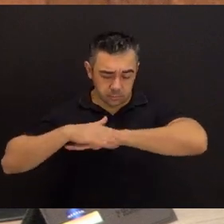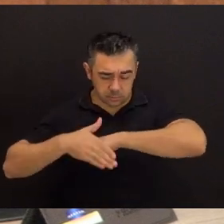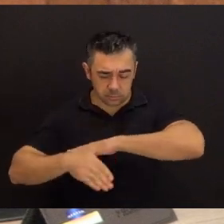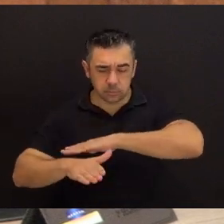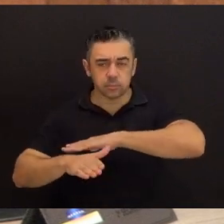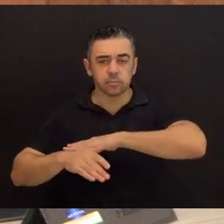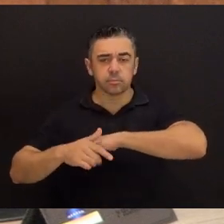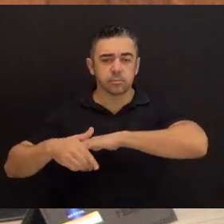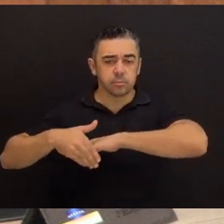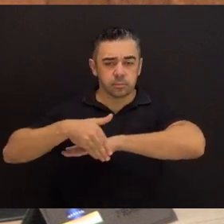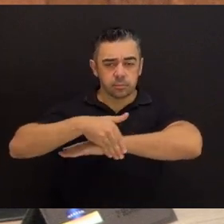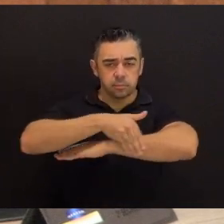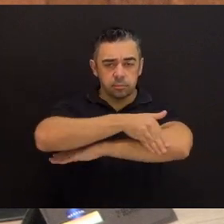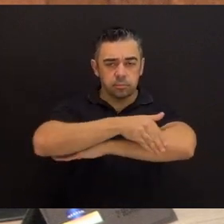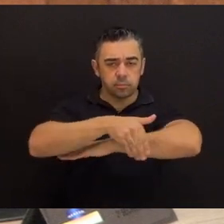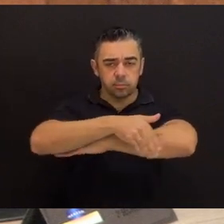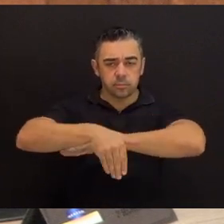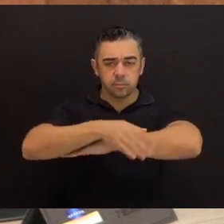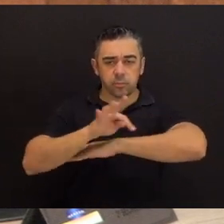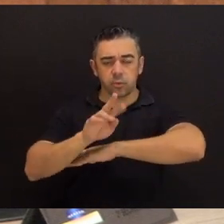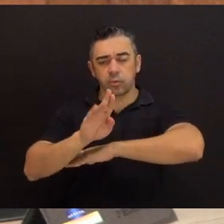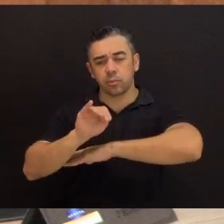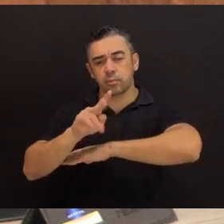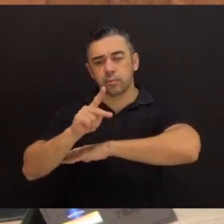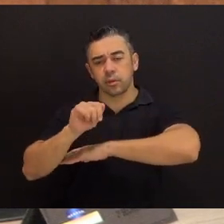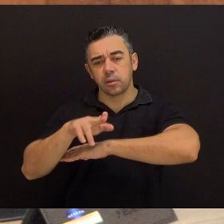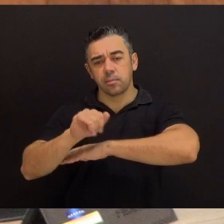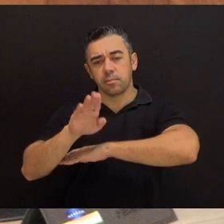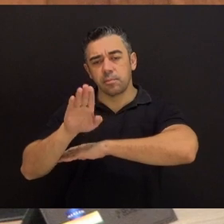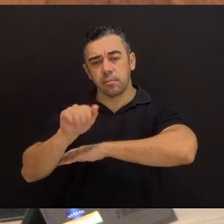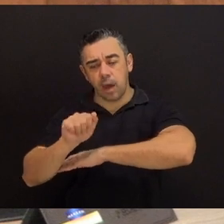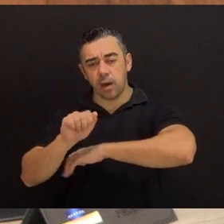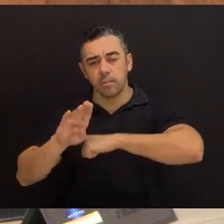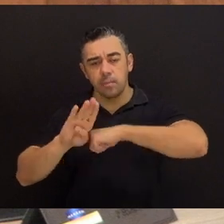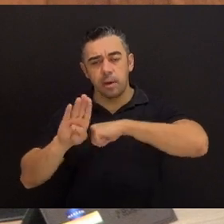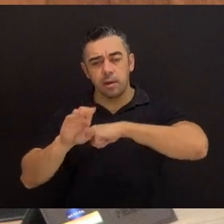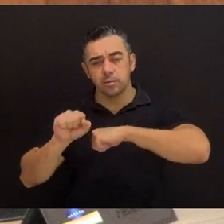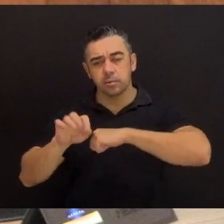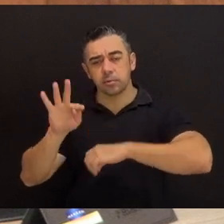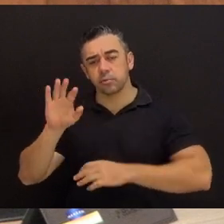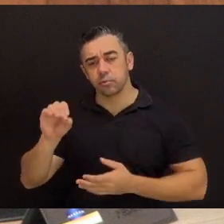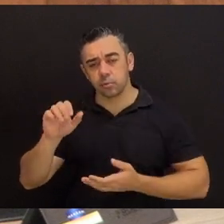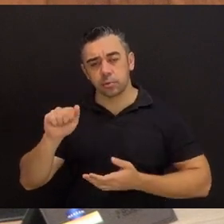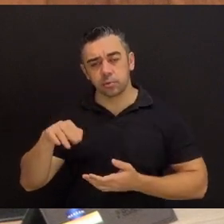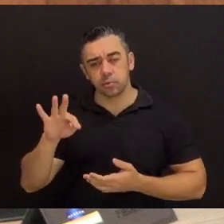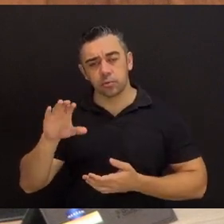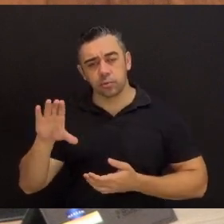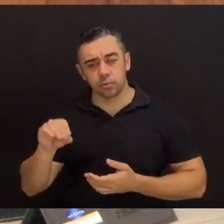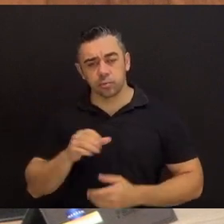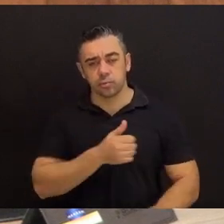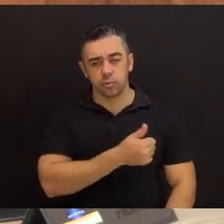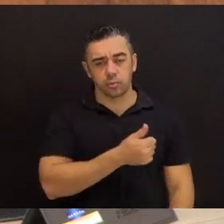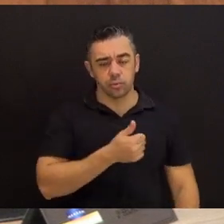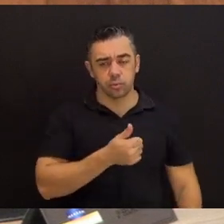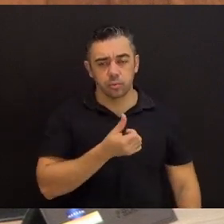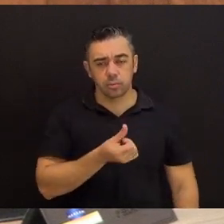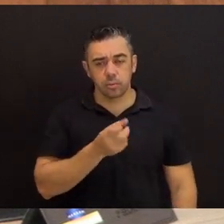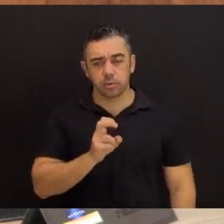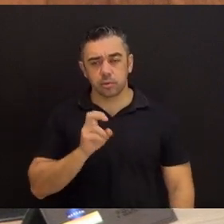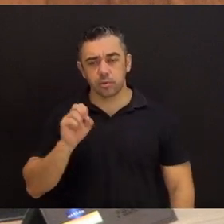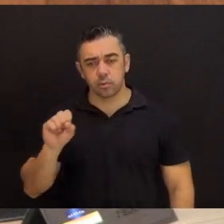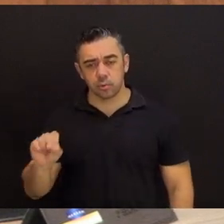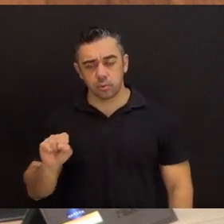toda extensão da Rua Tupinambá no Santo Antônio indicação de número 11658